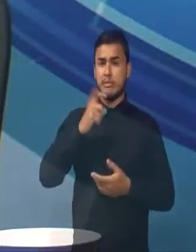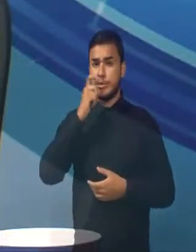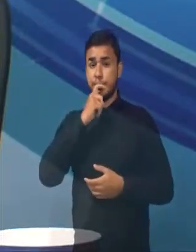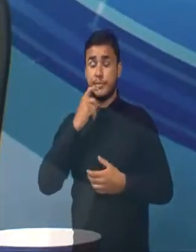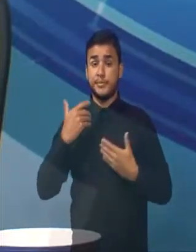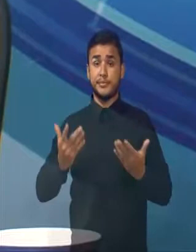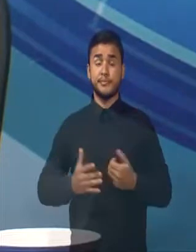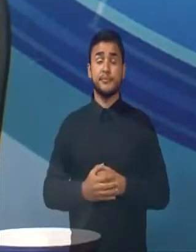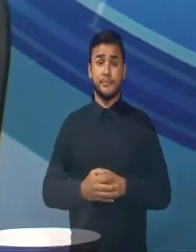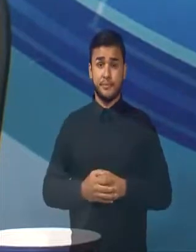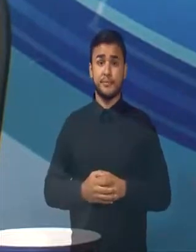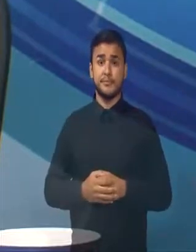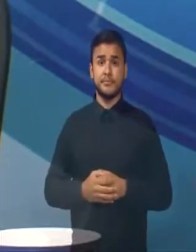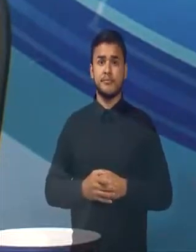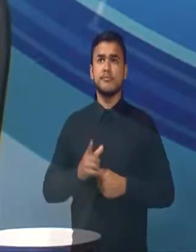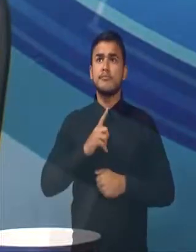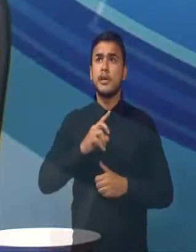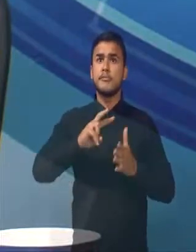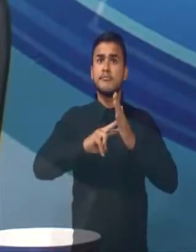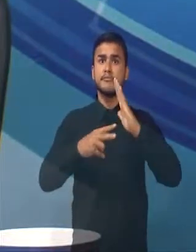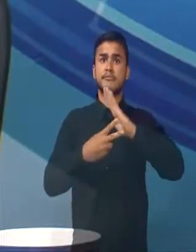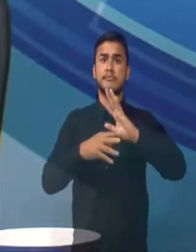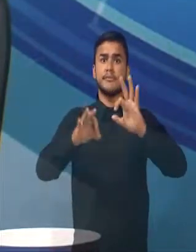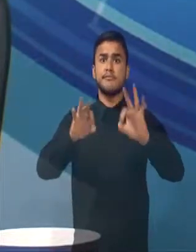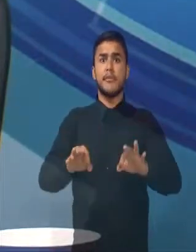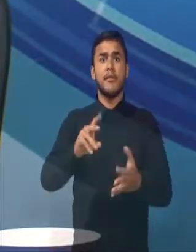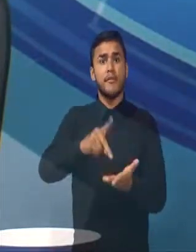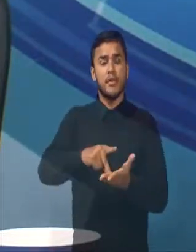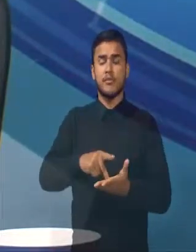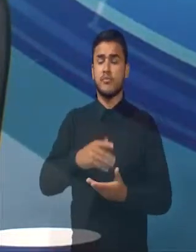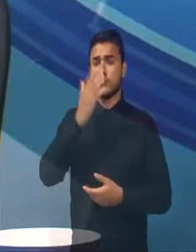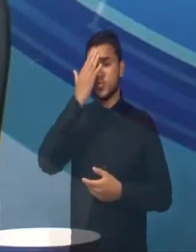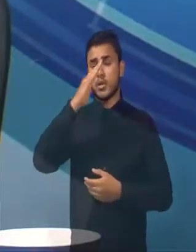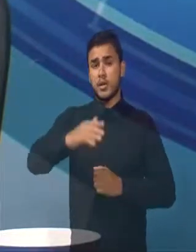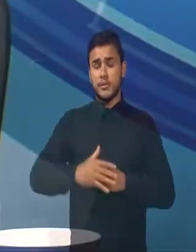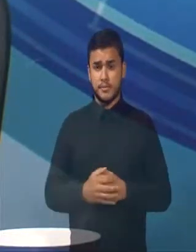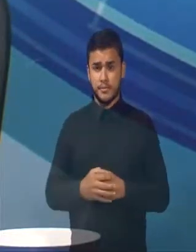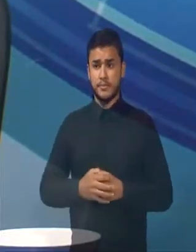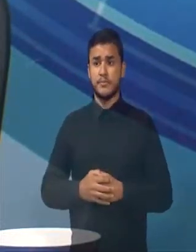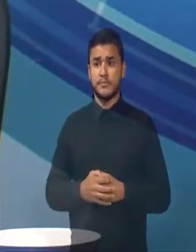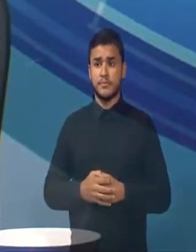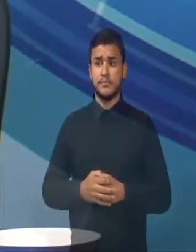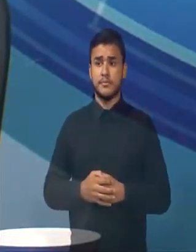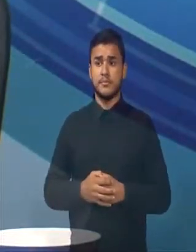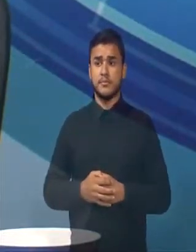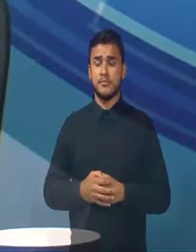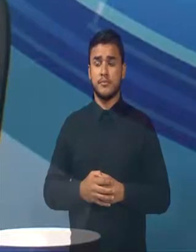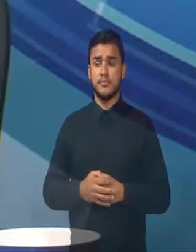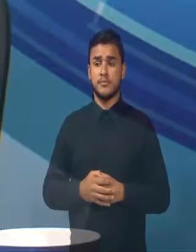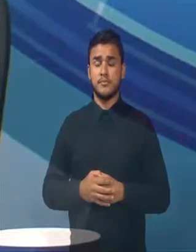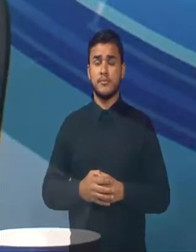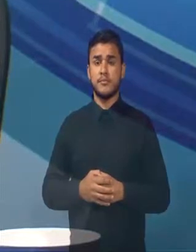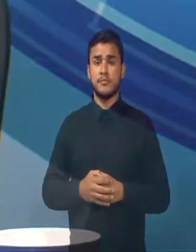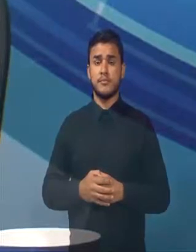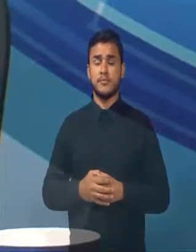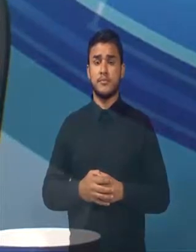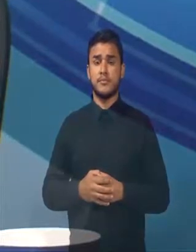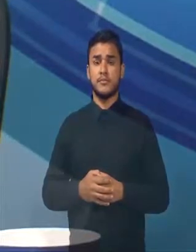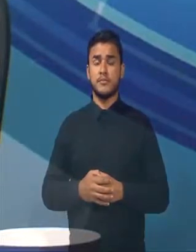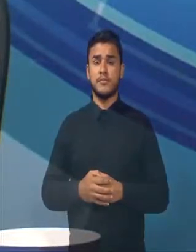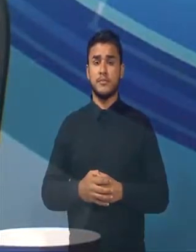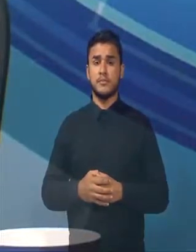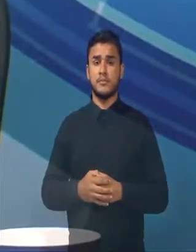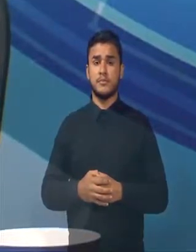não traduzem significados claros. E aí nós temos um grande problema.